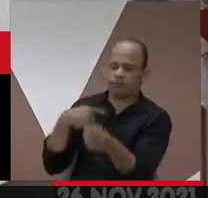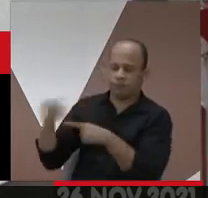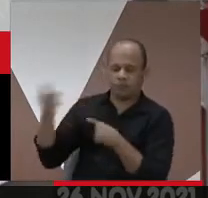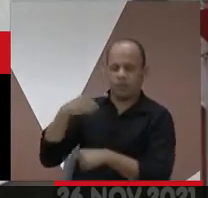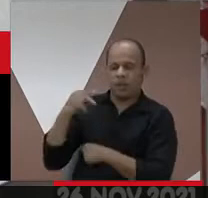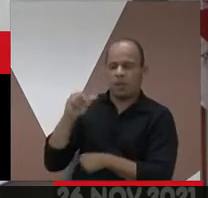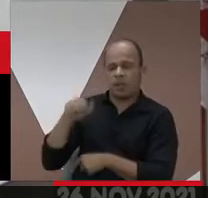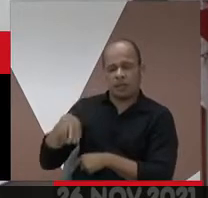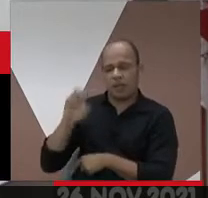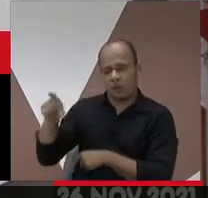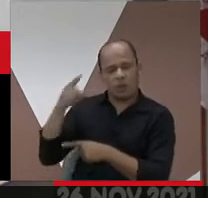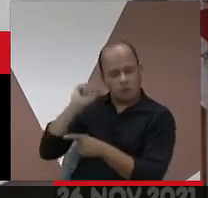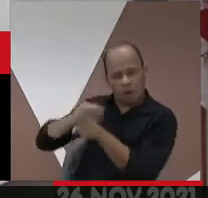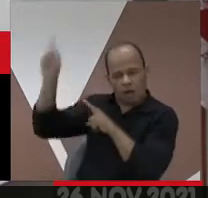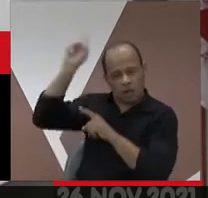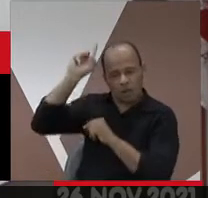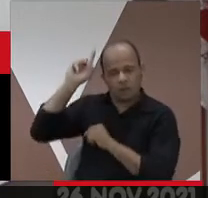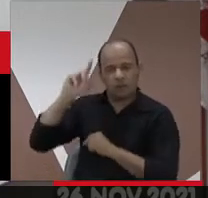Muito obrigado.